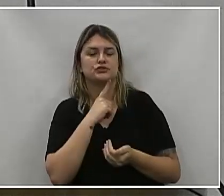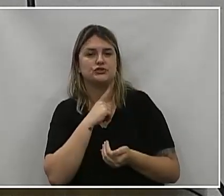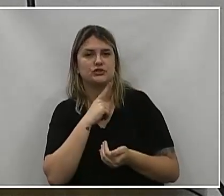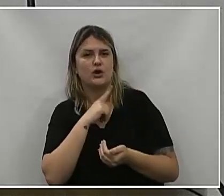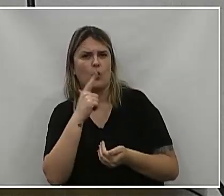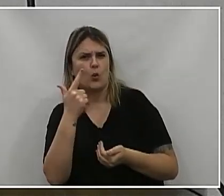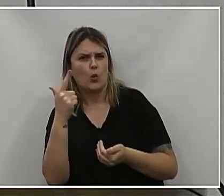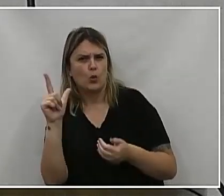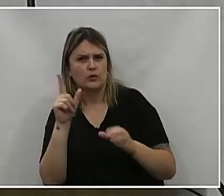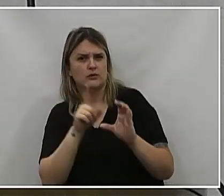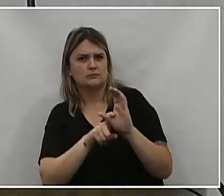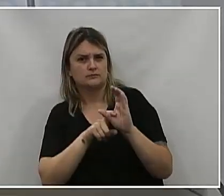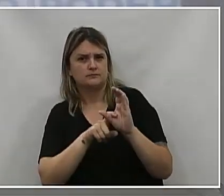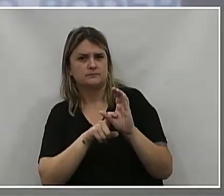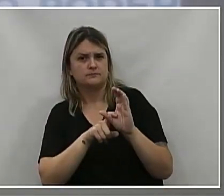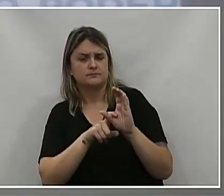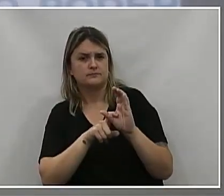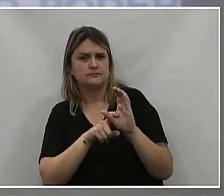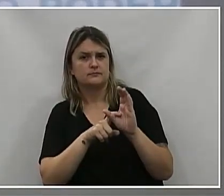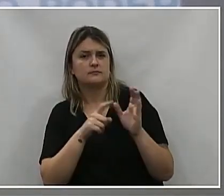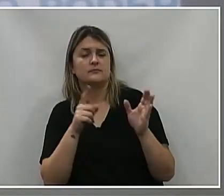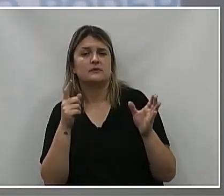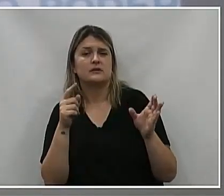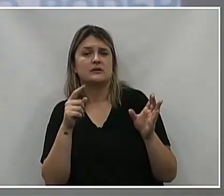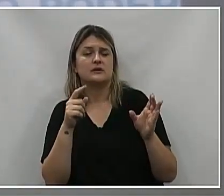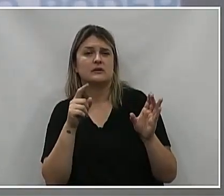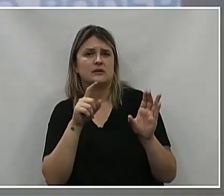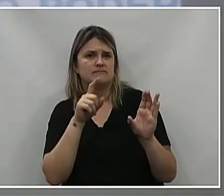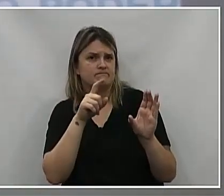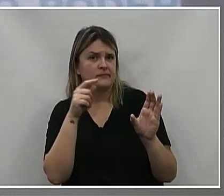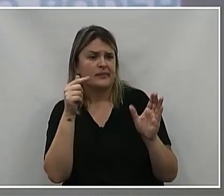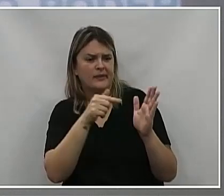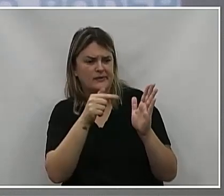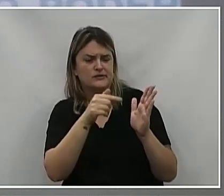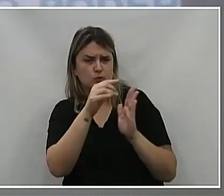uma outra vinculação. Nessa vinculação, estava